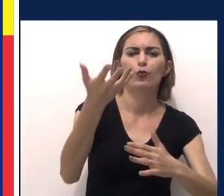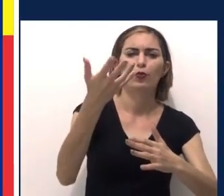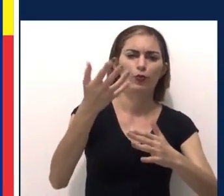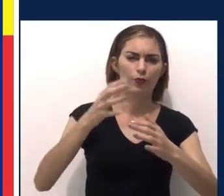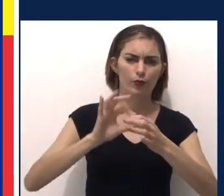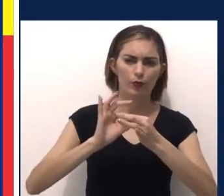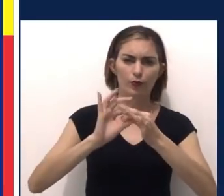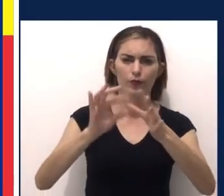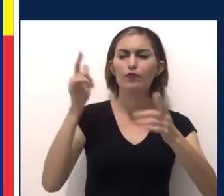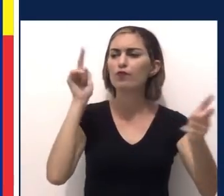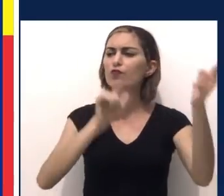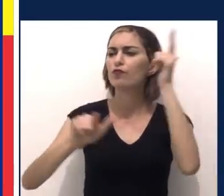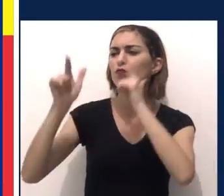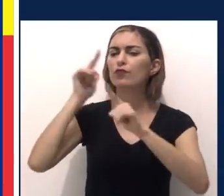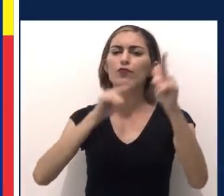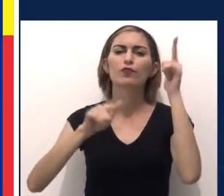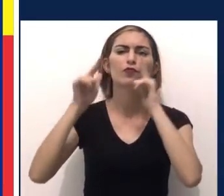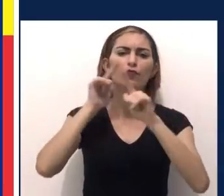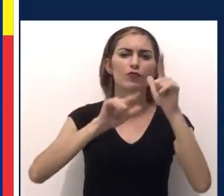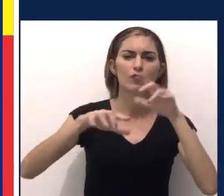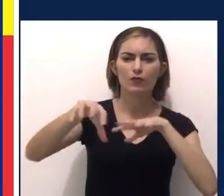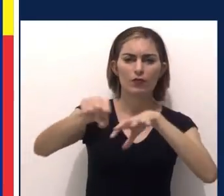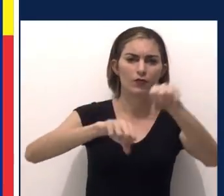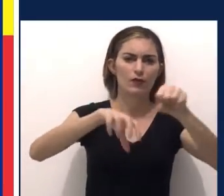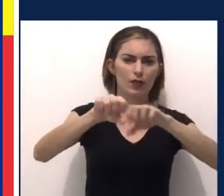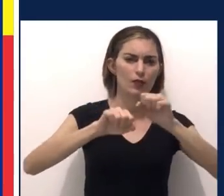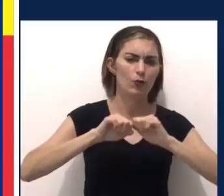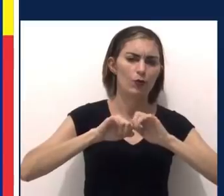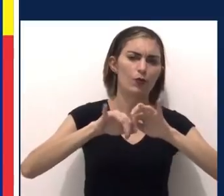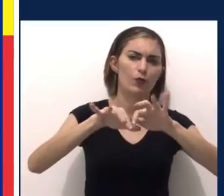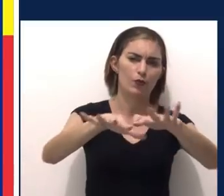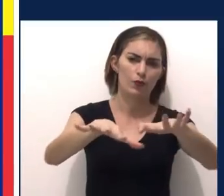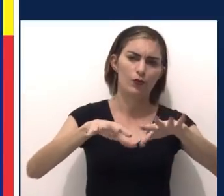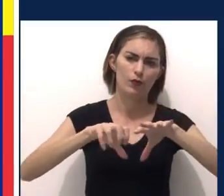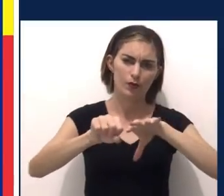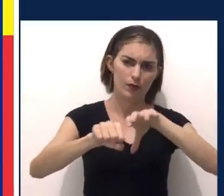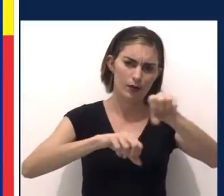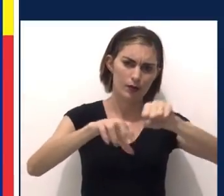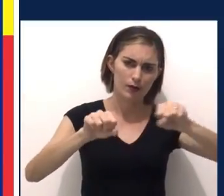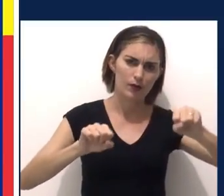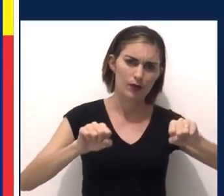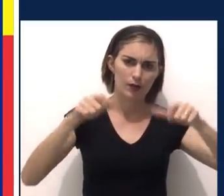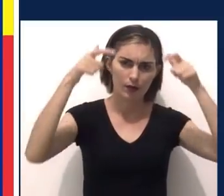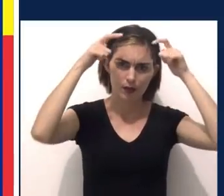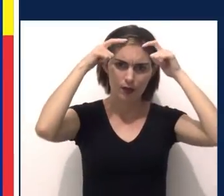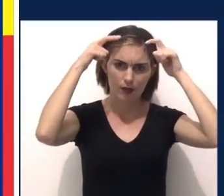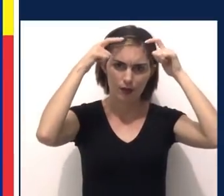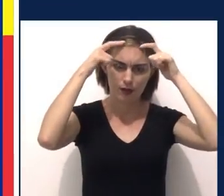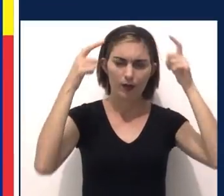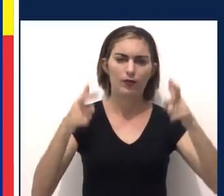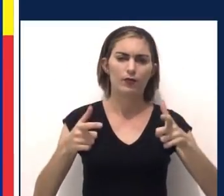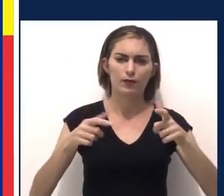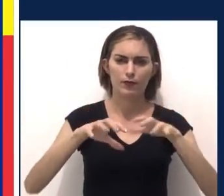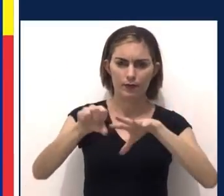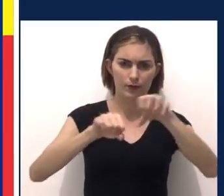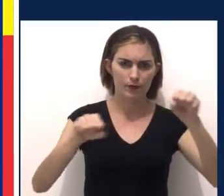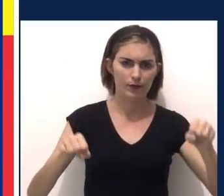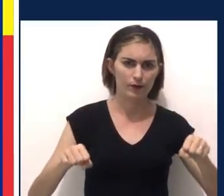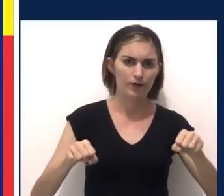acelera a reconquista, não é isso? Ampliada com a anexação de quem? Do Reino de